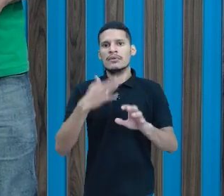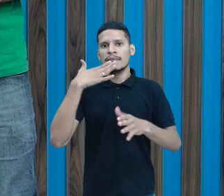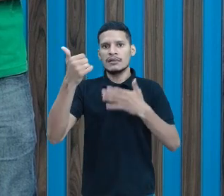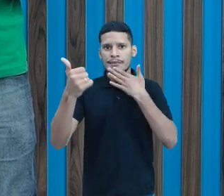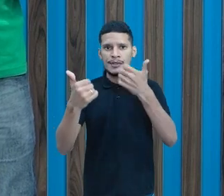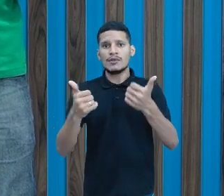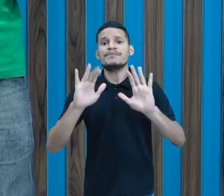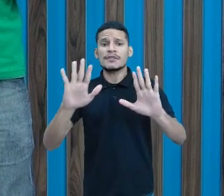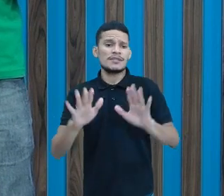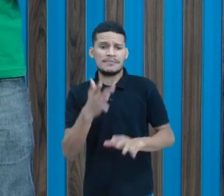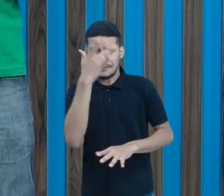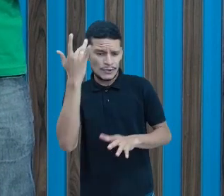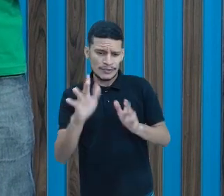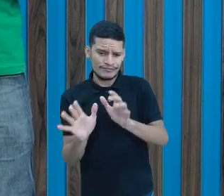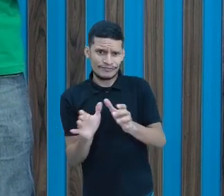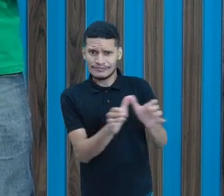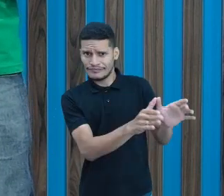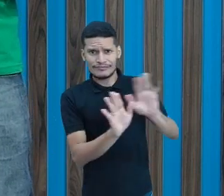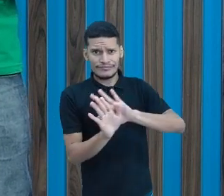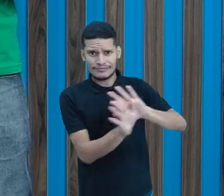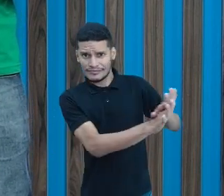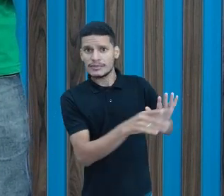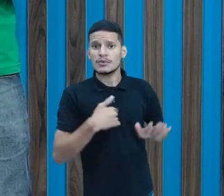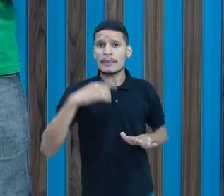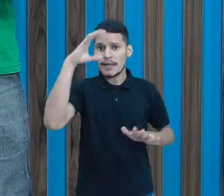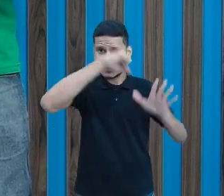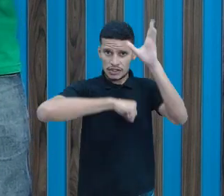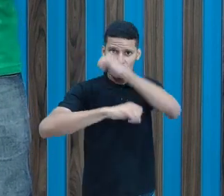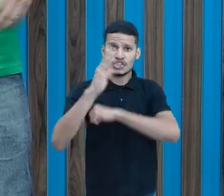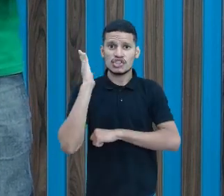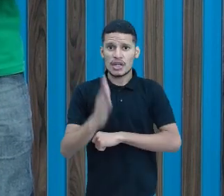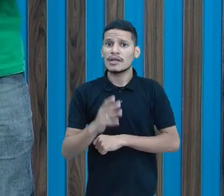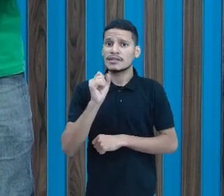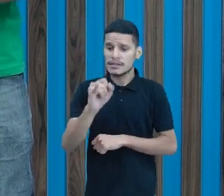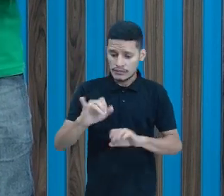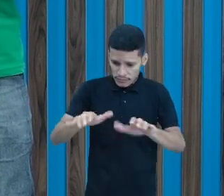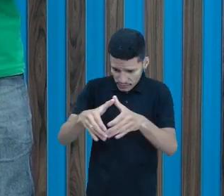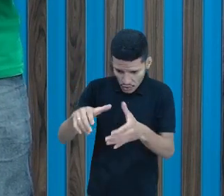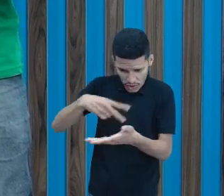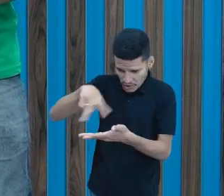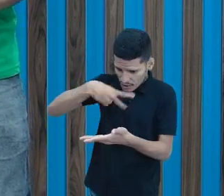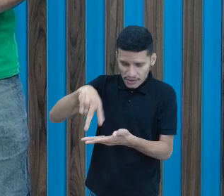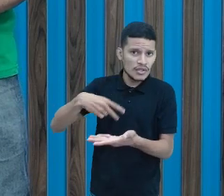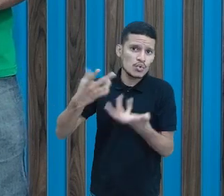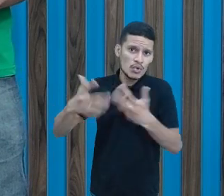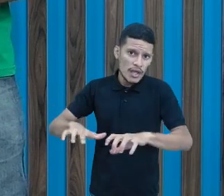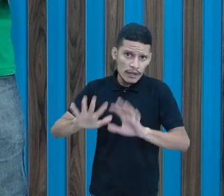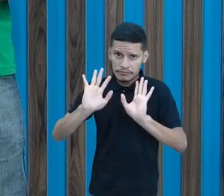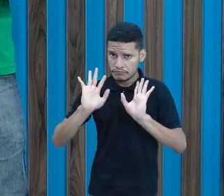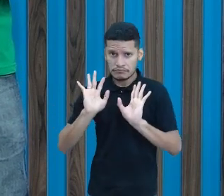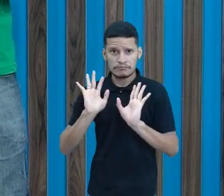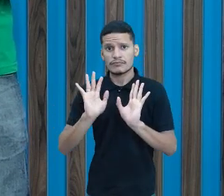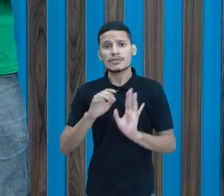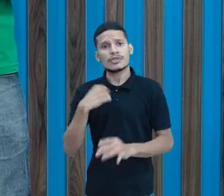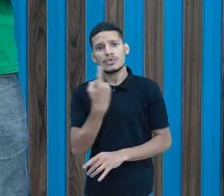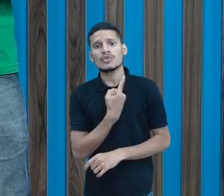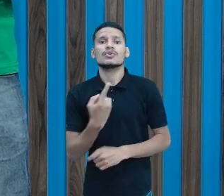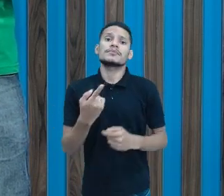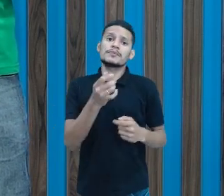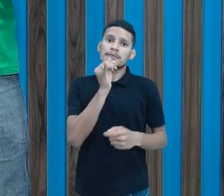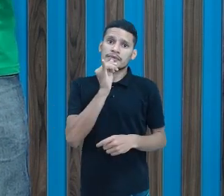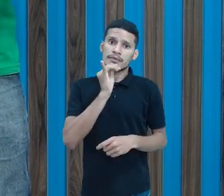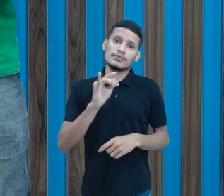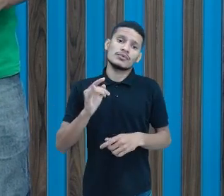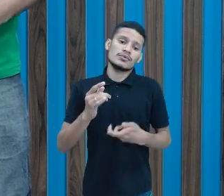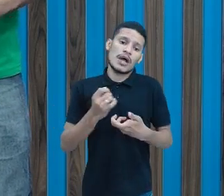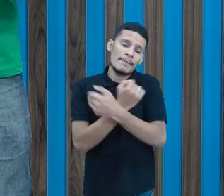pessoas ficam de fora, como eu aprendi uma vez, né? Quem não está na roda não dança porque não quer, e aí no nosso caso, né,